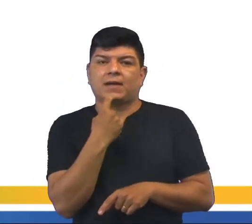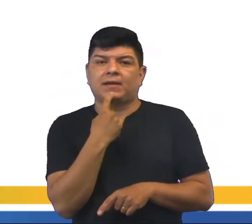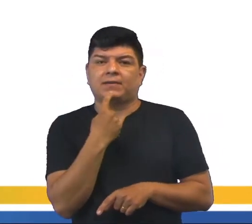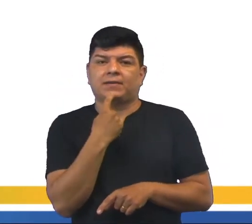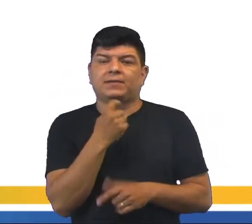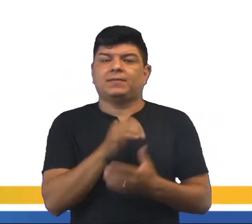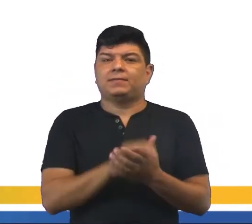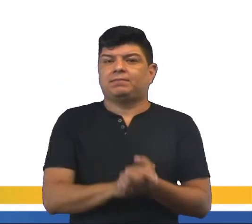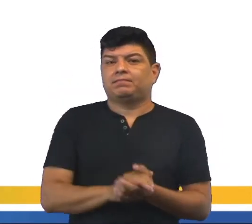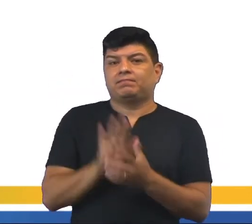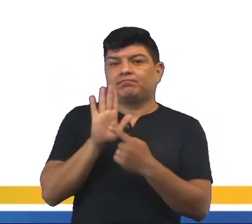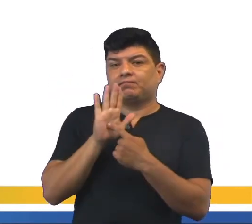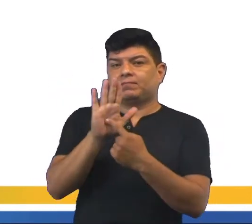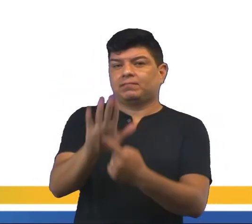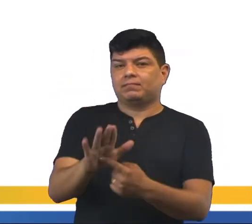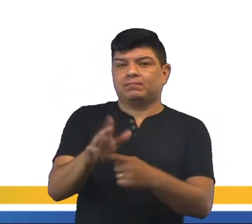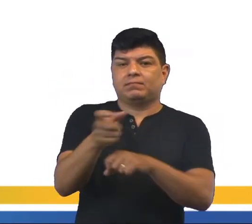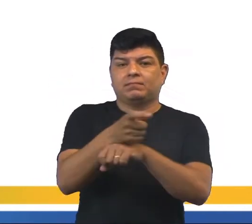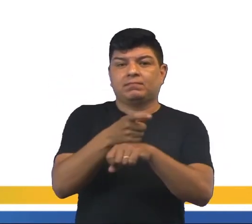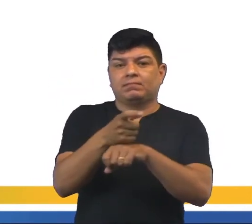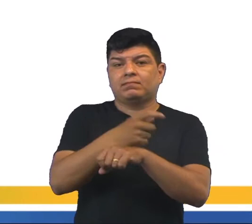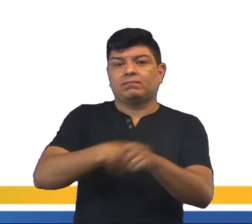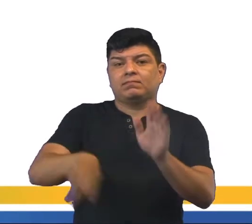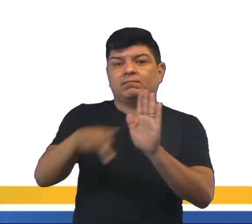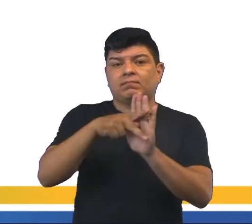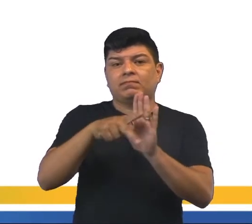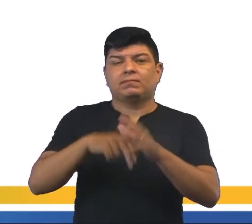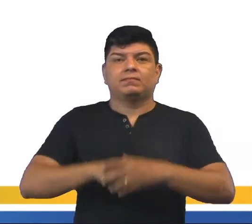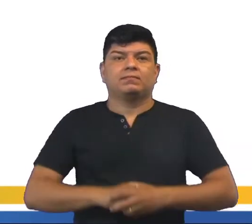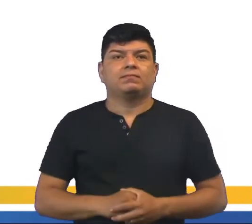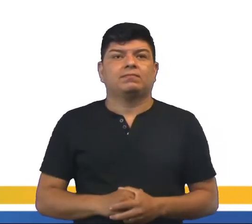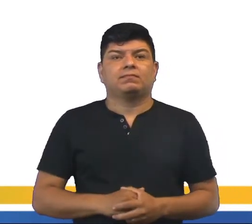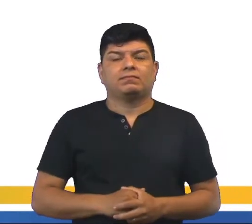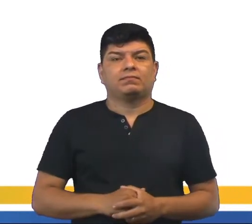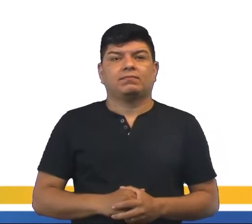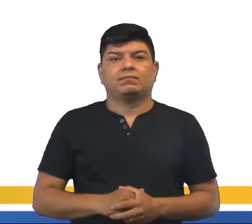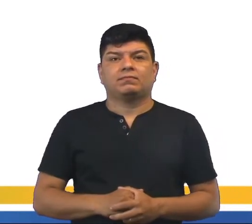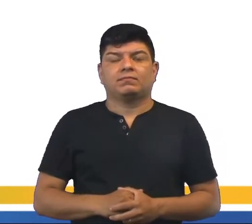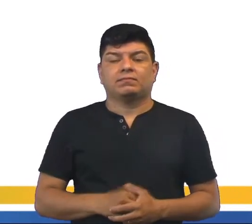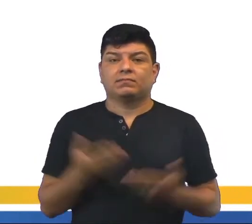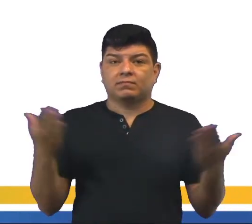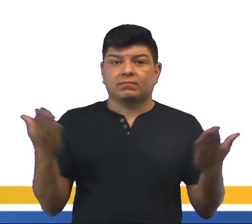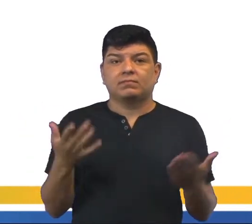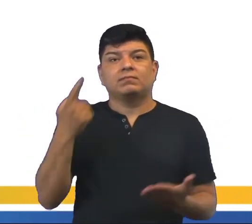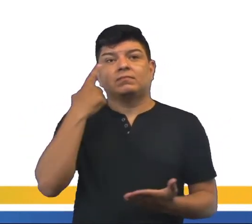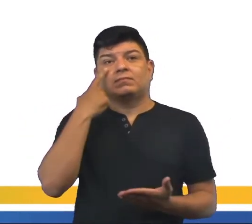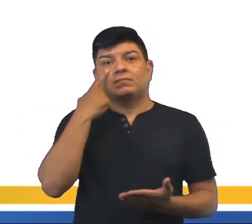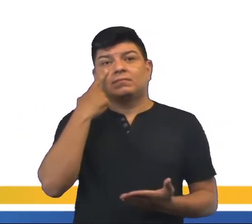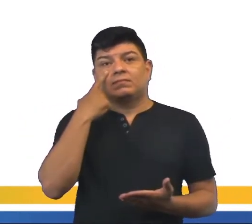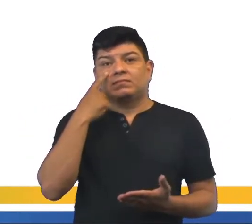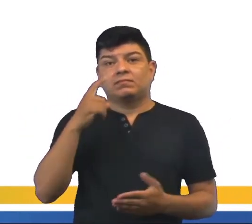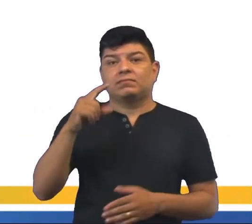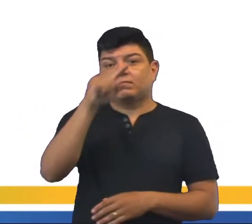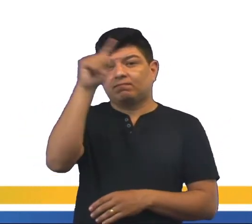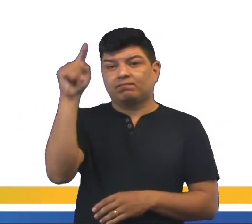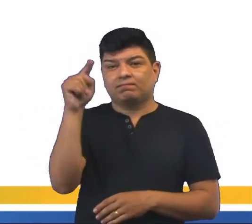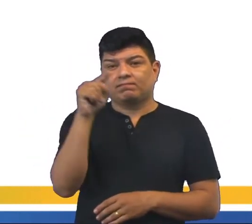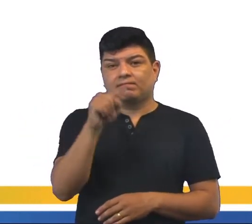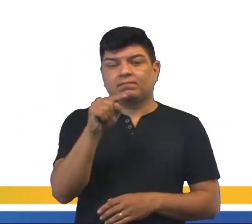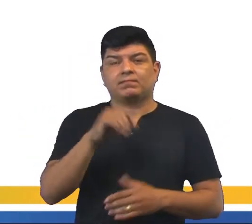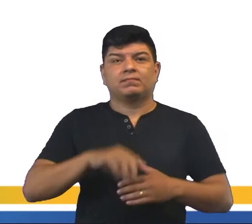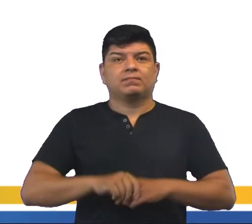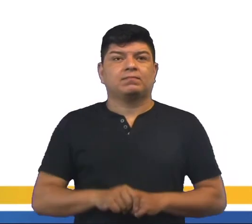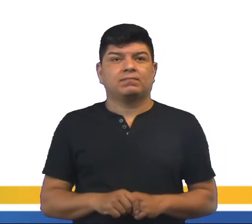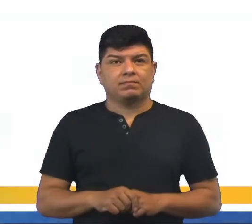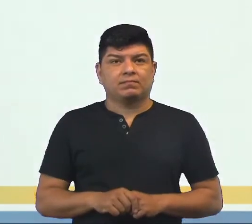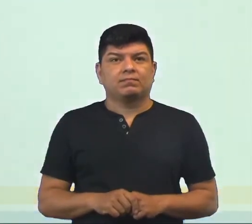destacadas ali, elas são o quê? Adjetivos possessivos. Agora nós vamos para os interrogativos, galerinha.